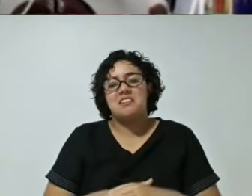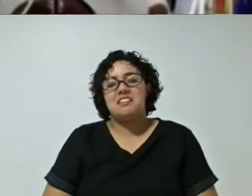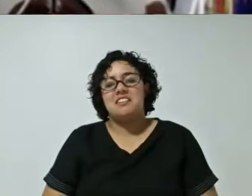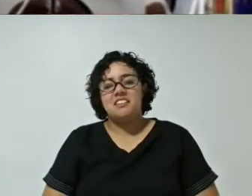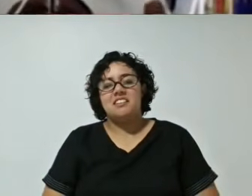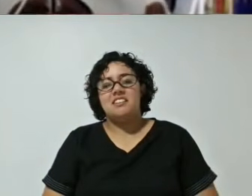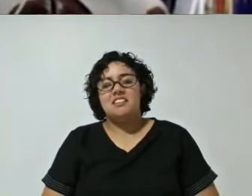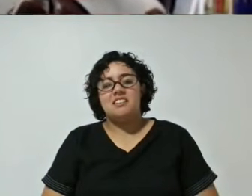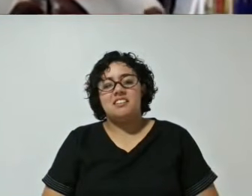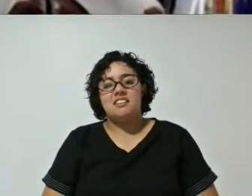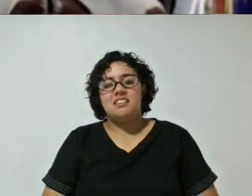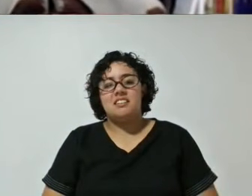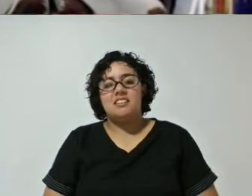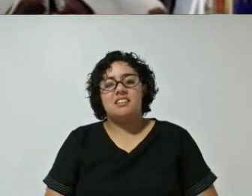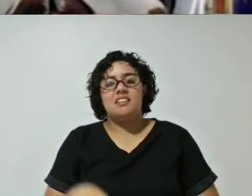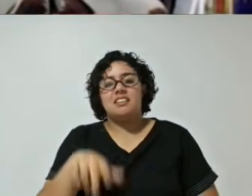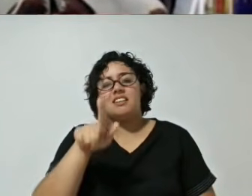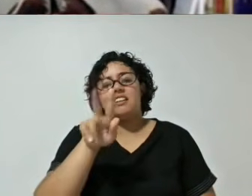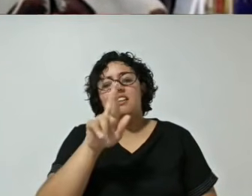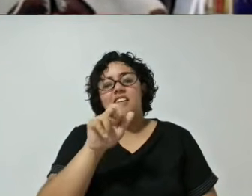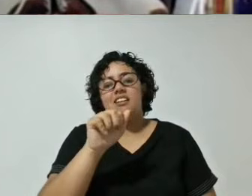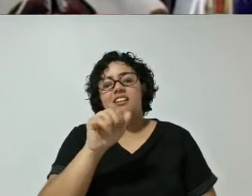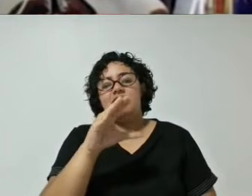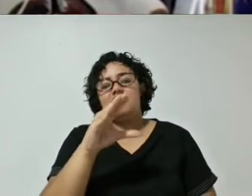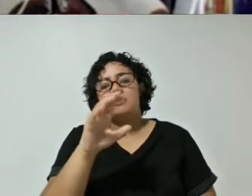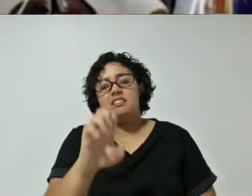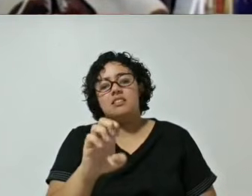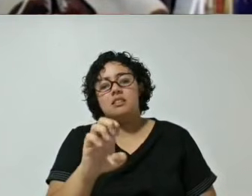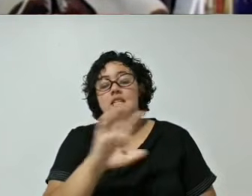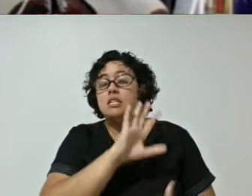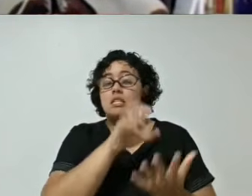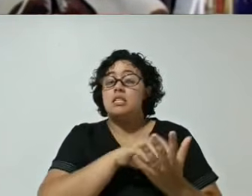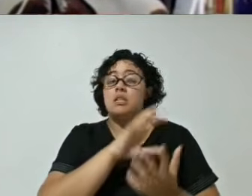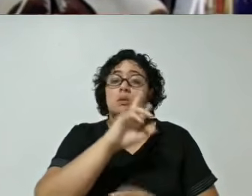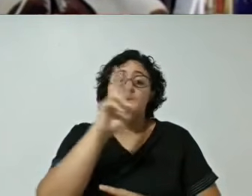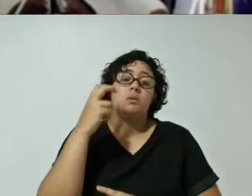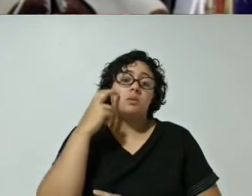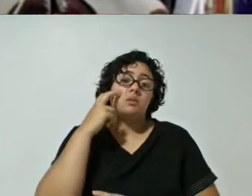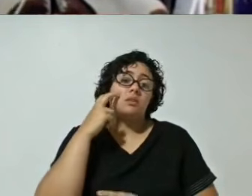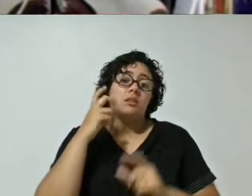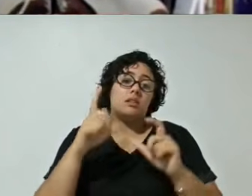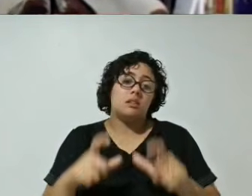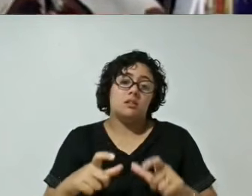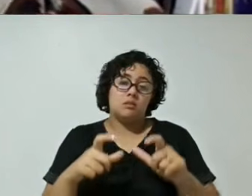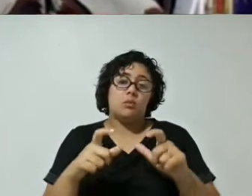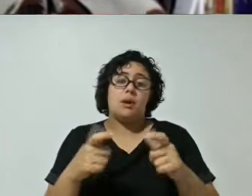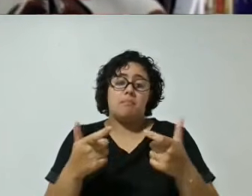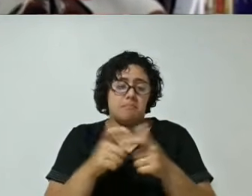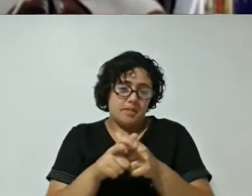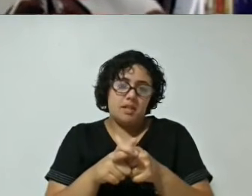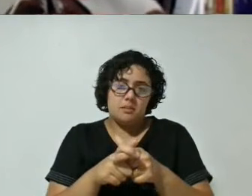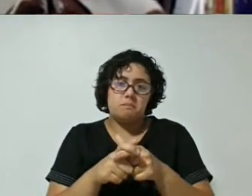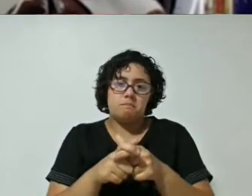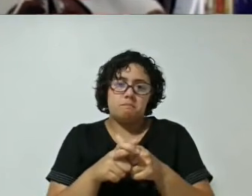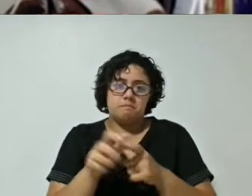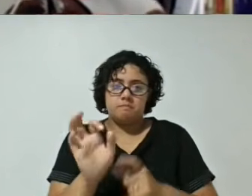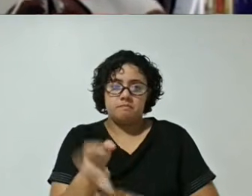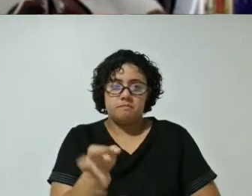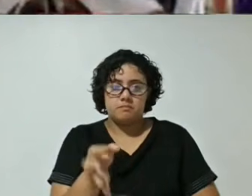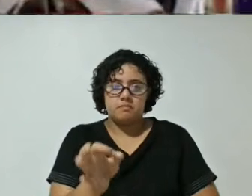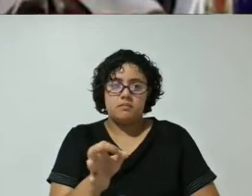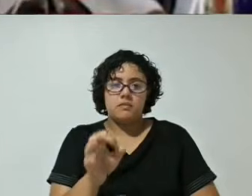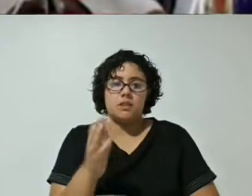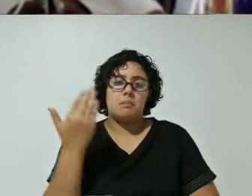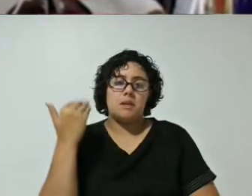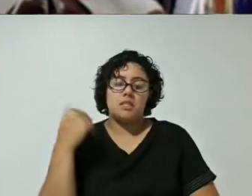E aí? Ô, Gleice, o Centro Cultural funcionava num espaço pequeno, né? Lugar que havia sido um posto policial,